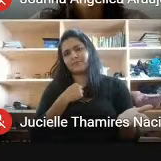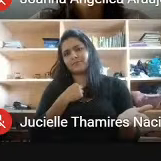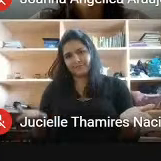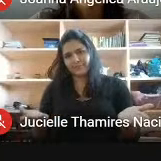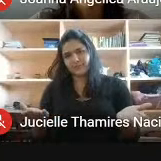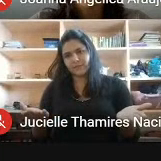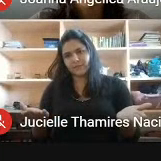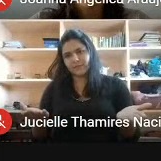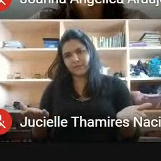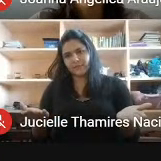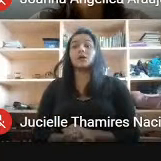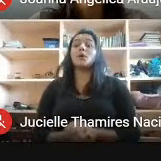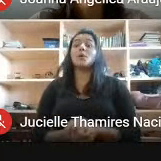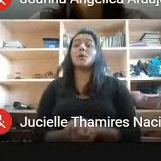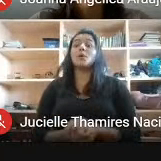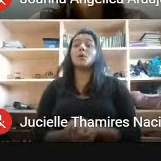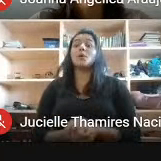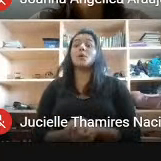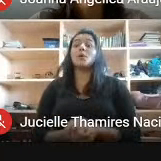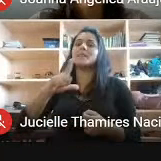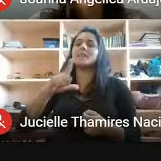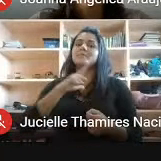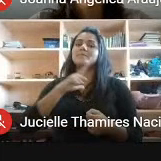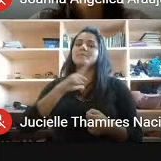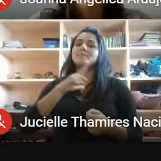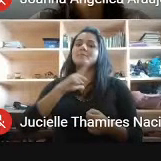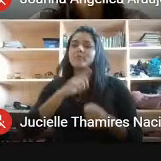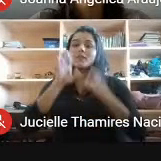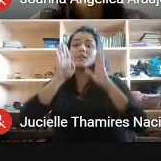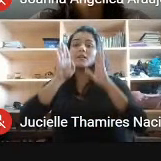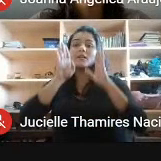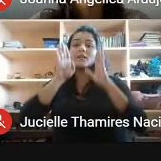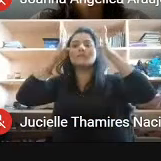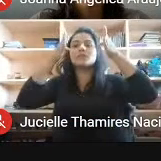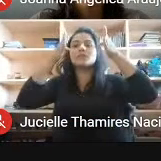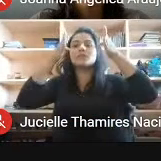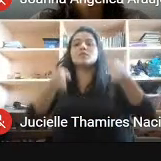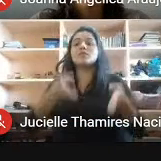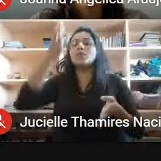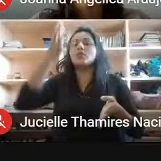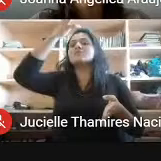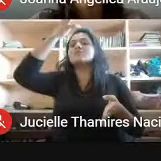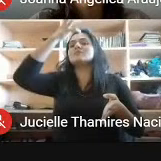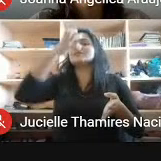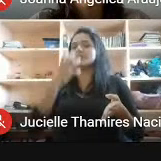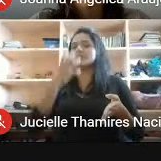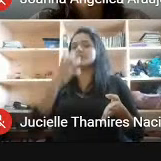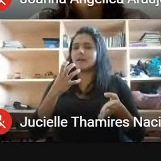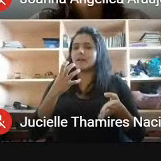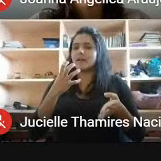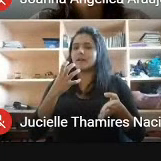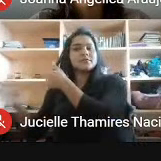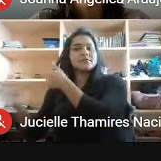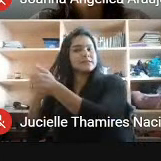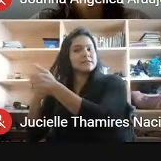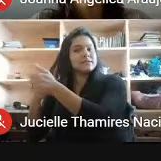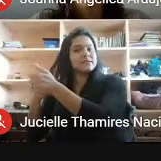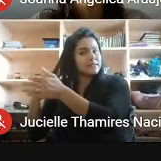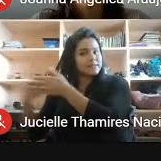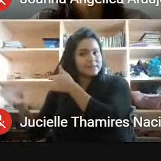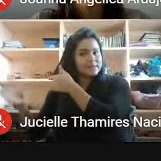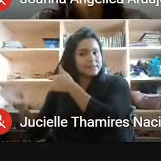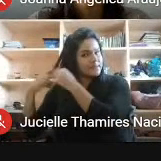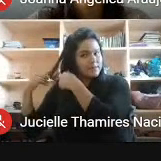orientação básica, que vocês devem fazer isso permanentemente. Mas o que fazer no começo de uma gestão para